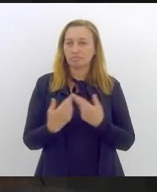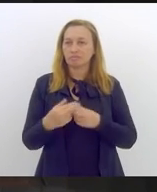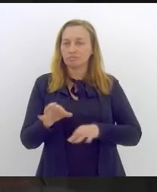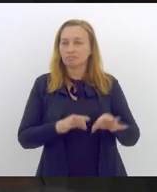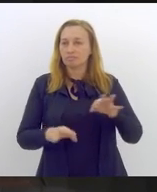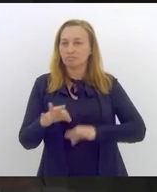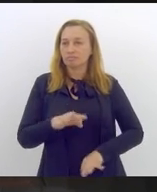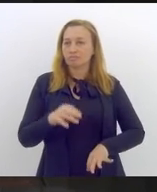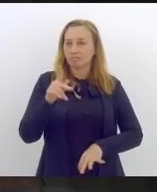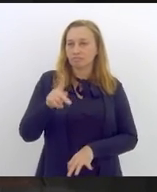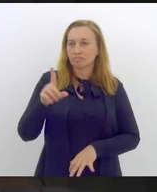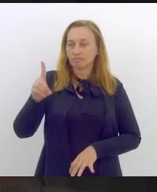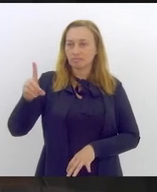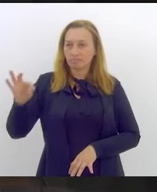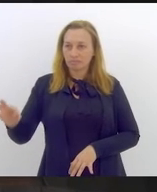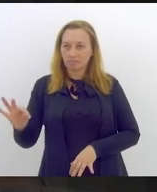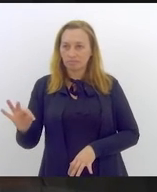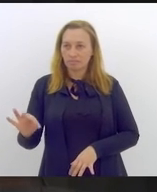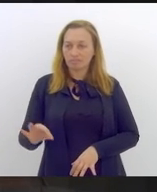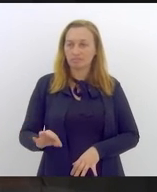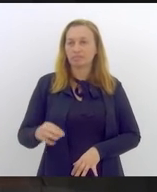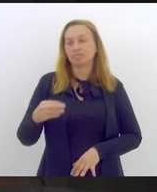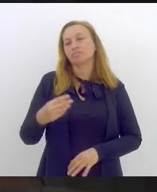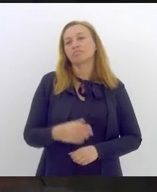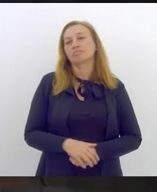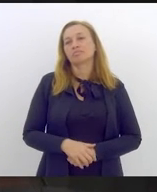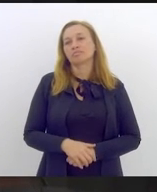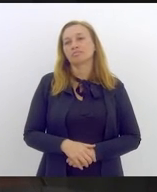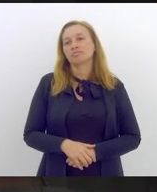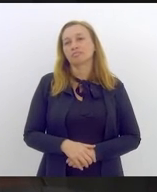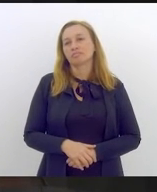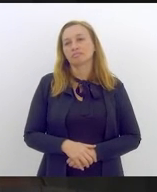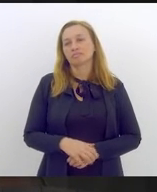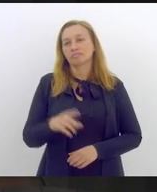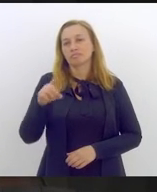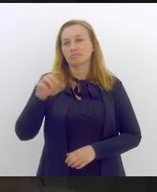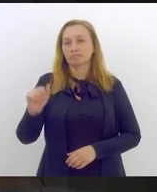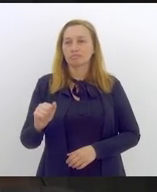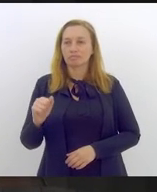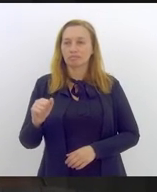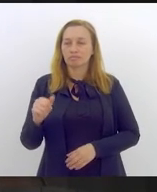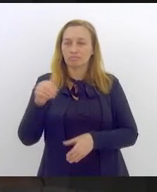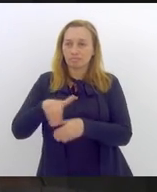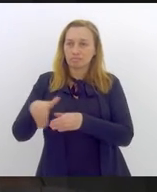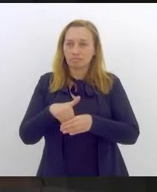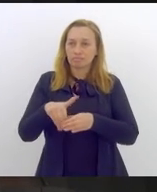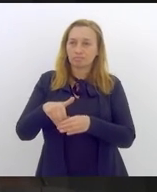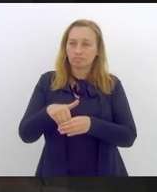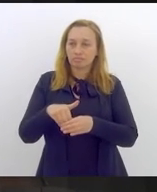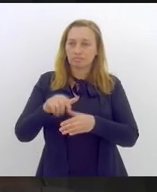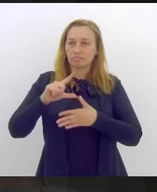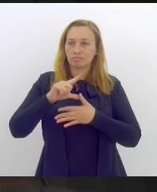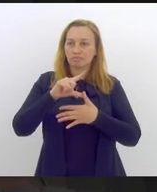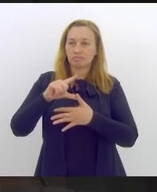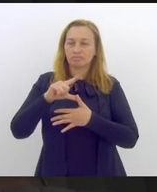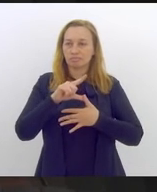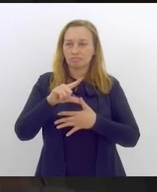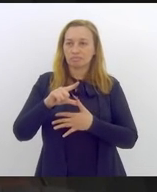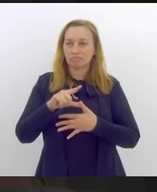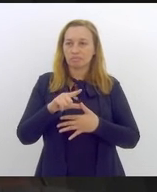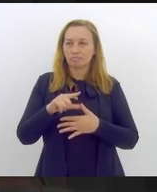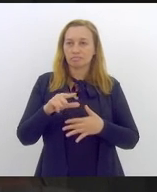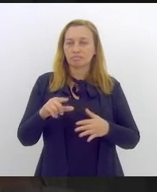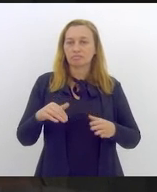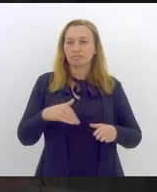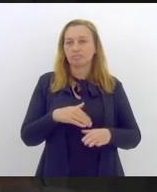naquelas oral que a época era a 13ª zona considerada a Maior Zona Eleitoral da América Latina que pegava Jacarepaguá bairro